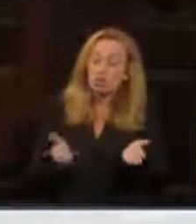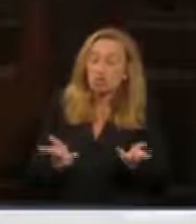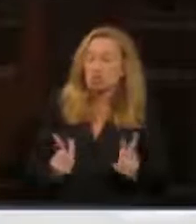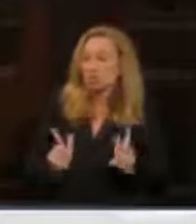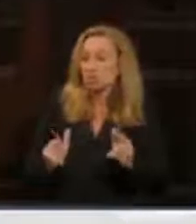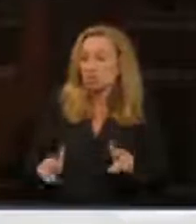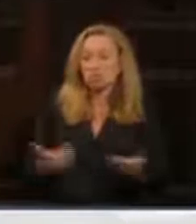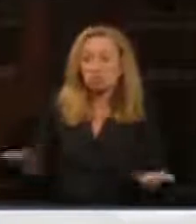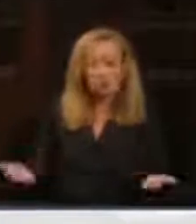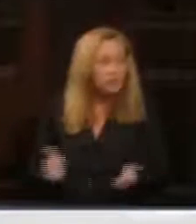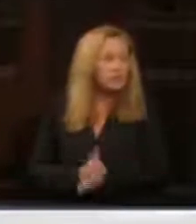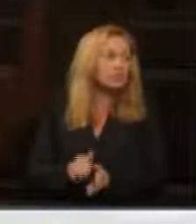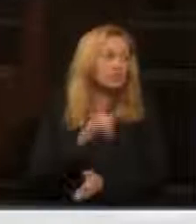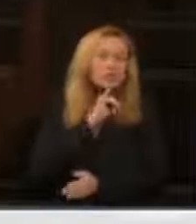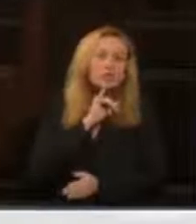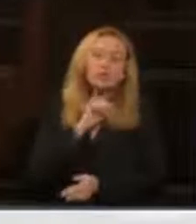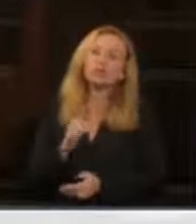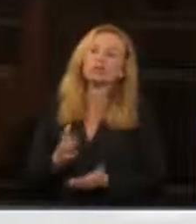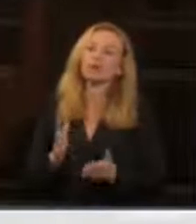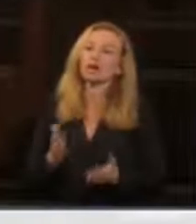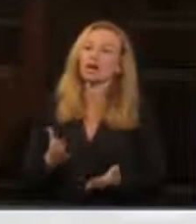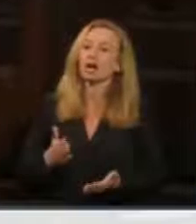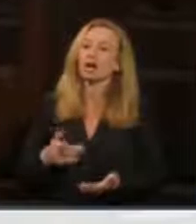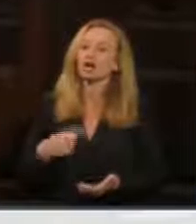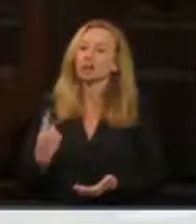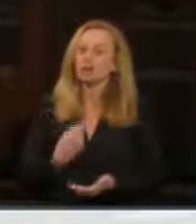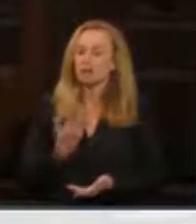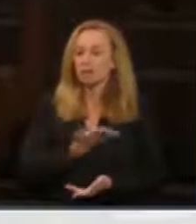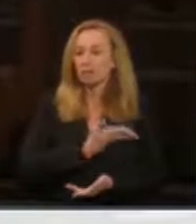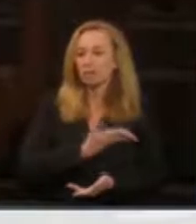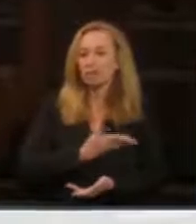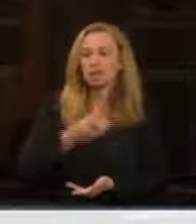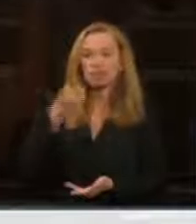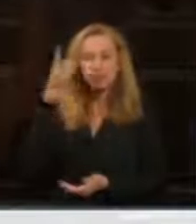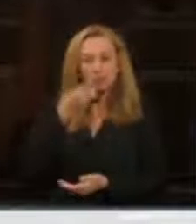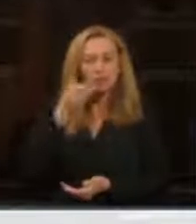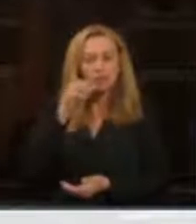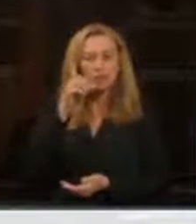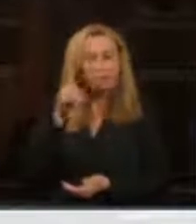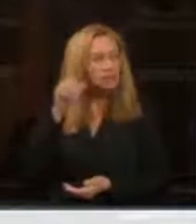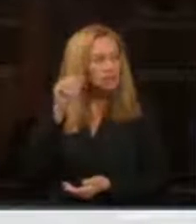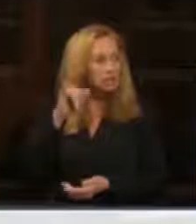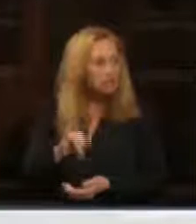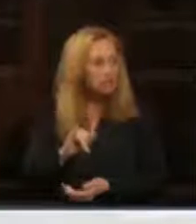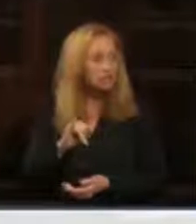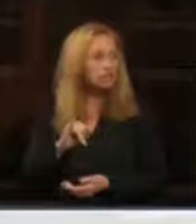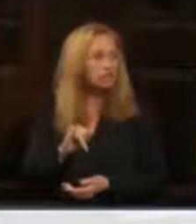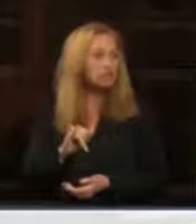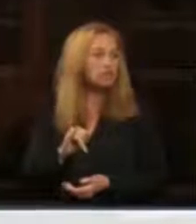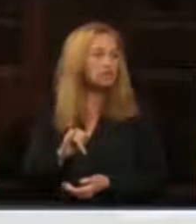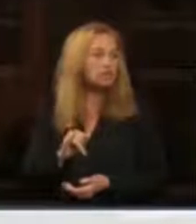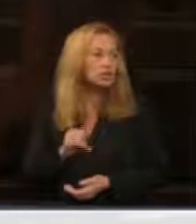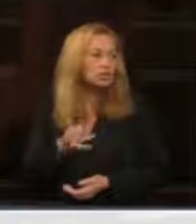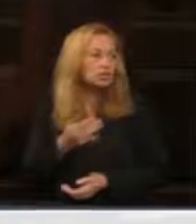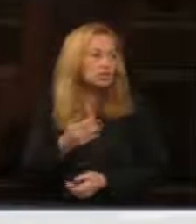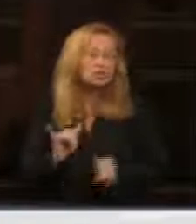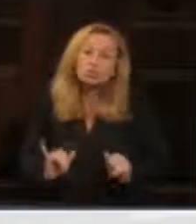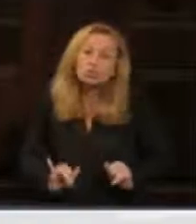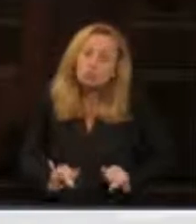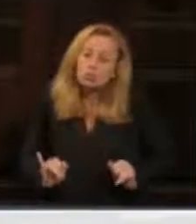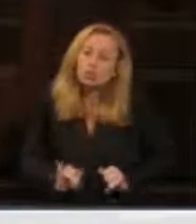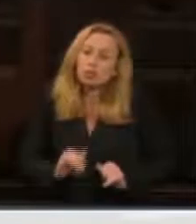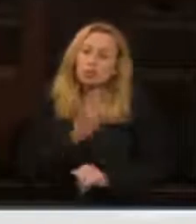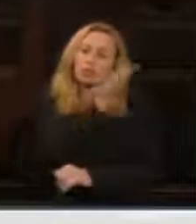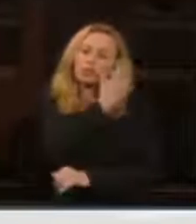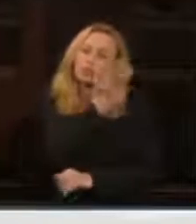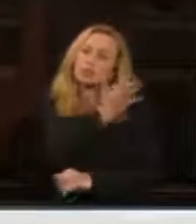Infelizmente, hoje, a nossa querida deputada Doni Monteiro passou por uma situação constrangedora. E essa situação constrangedora